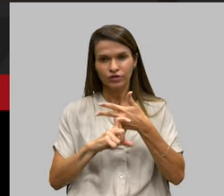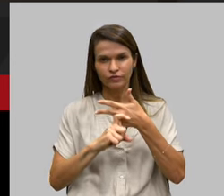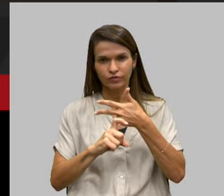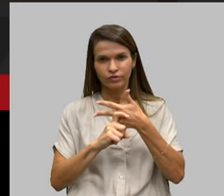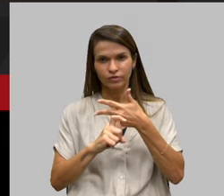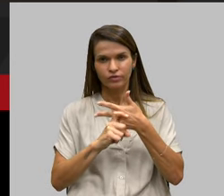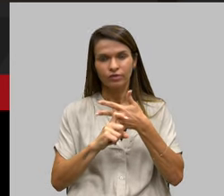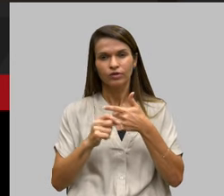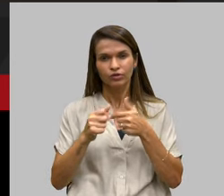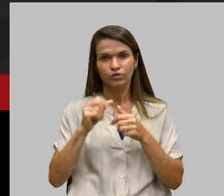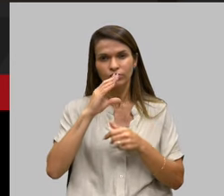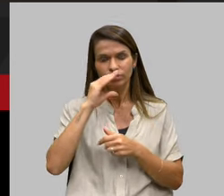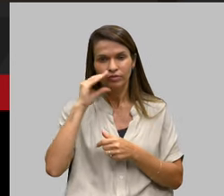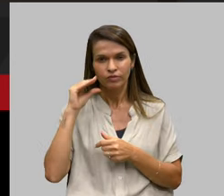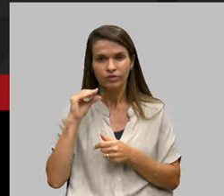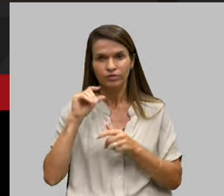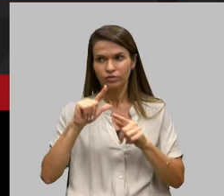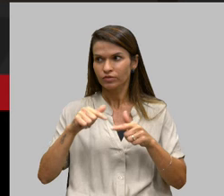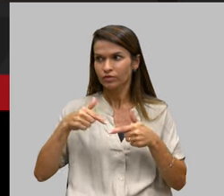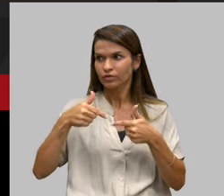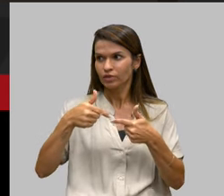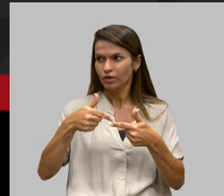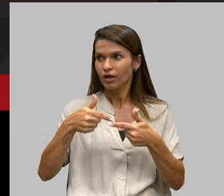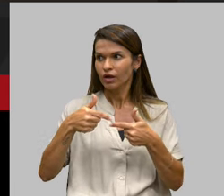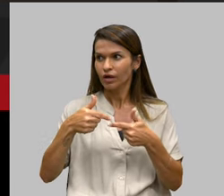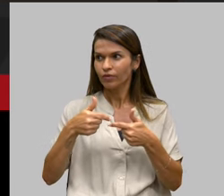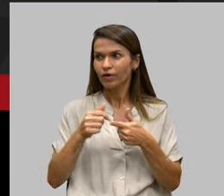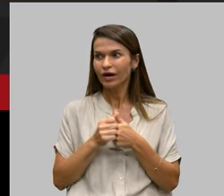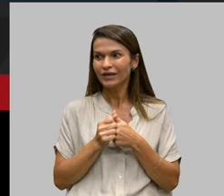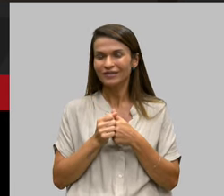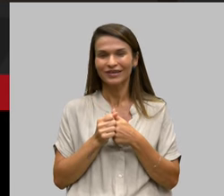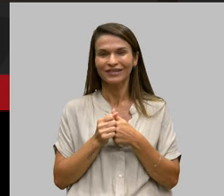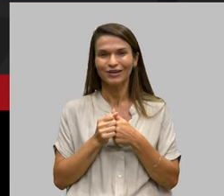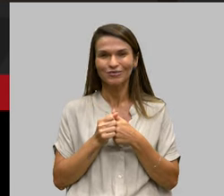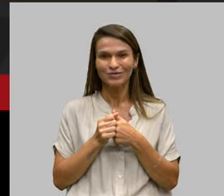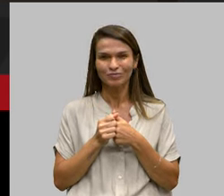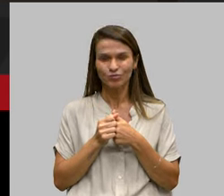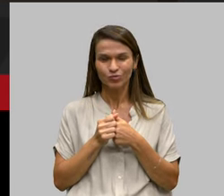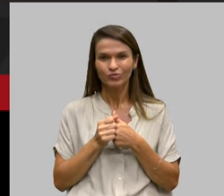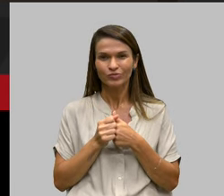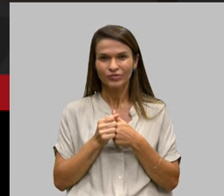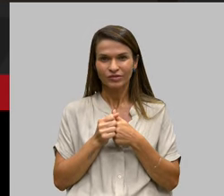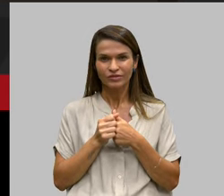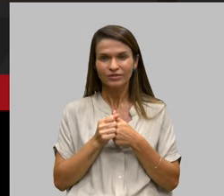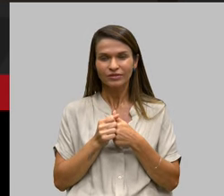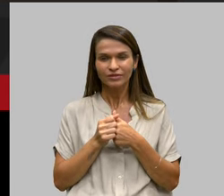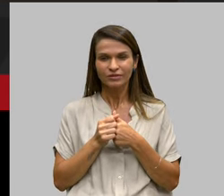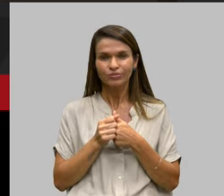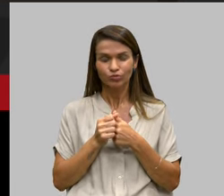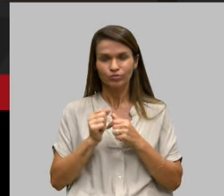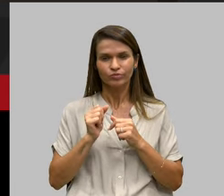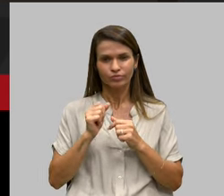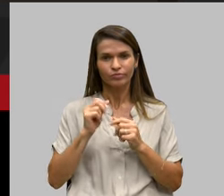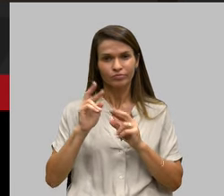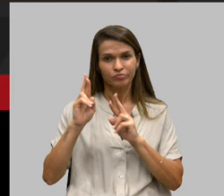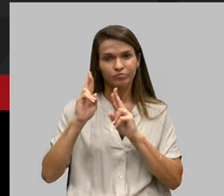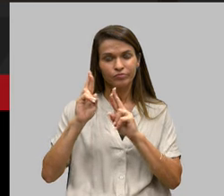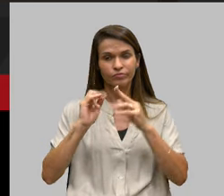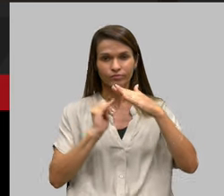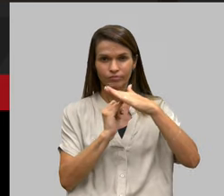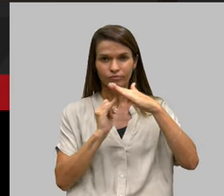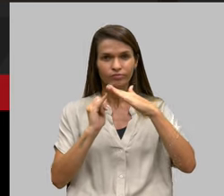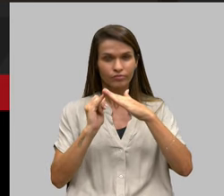dos Servidores em atividade ou seja desde a Constituição de 1946 nós contamos com o Instituto da